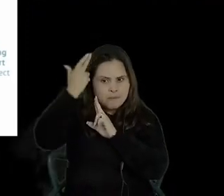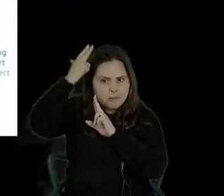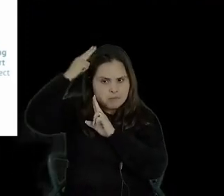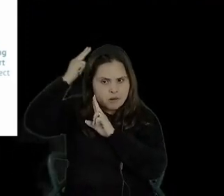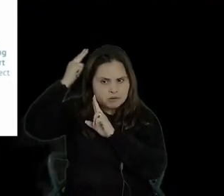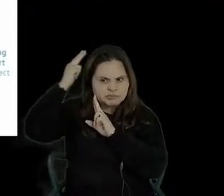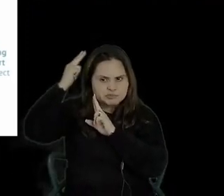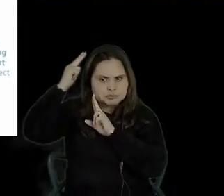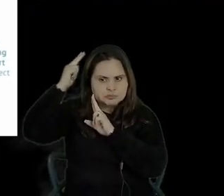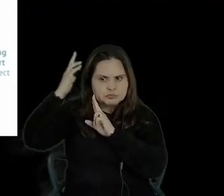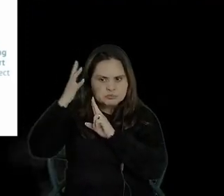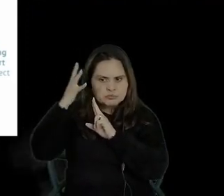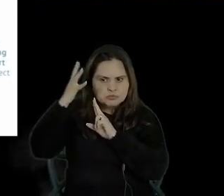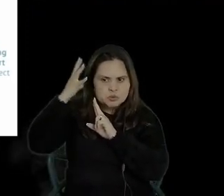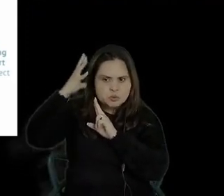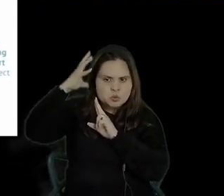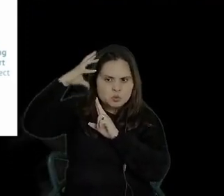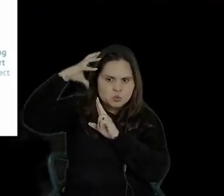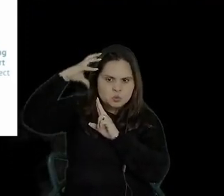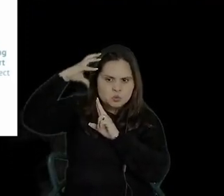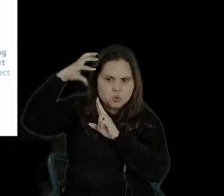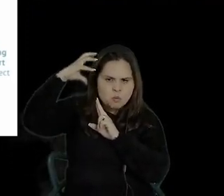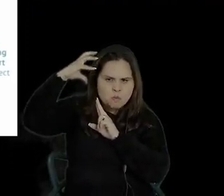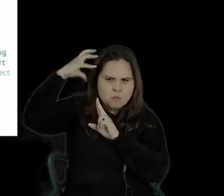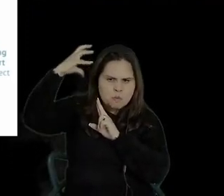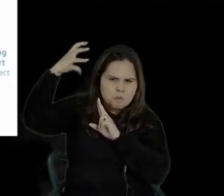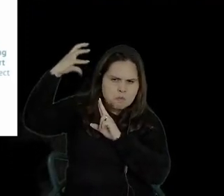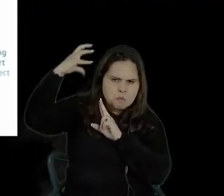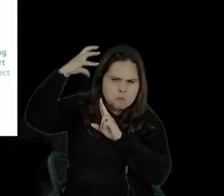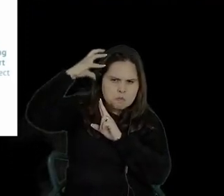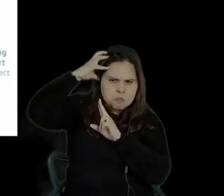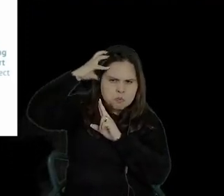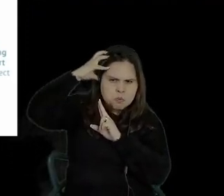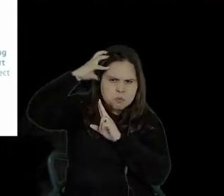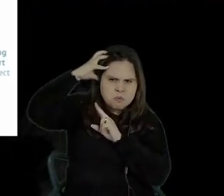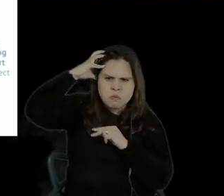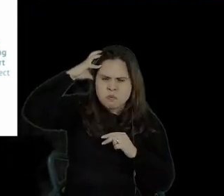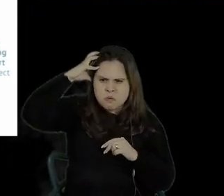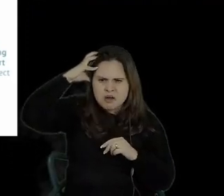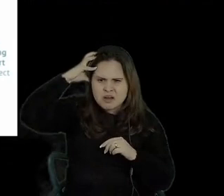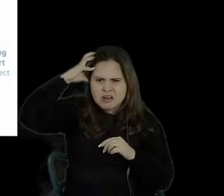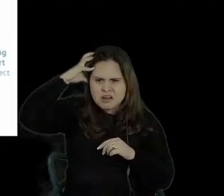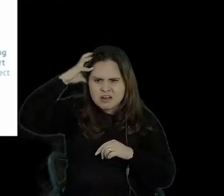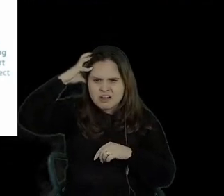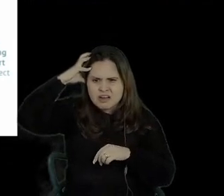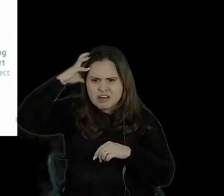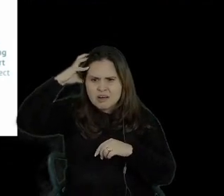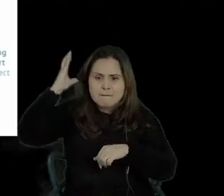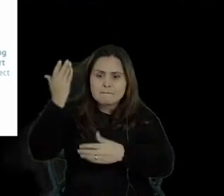encaixa perfeitamente. Nenhum segundo é perdido nessa cirurgia.